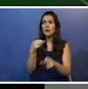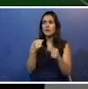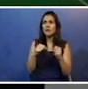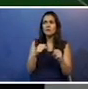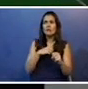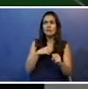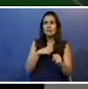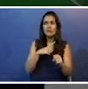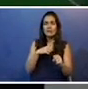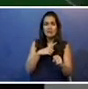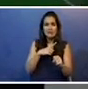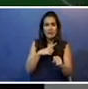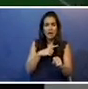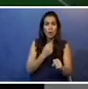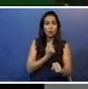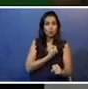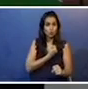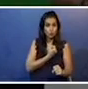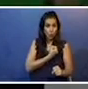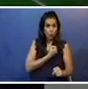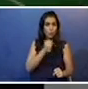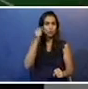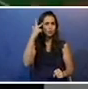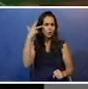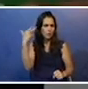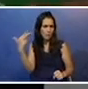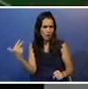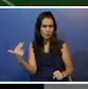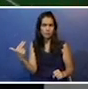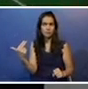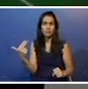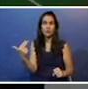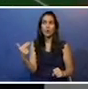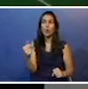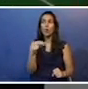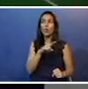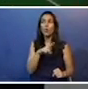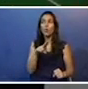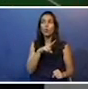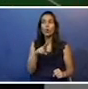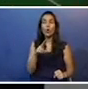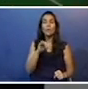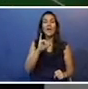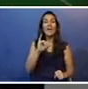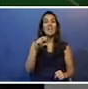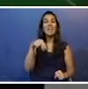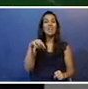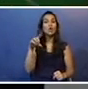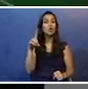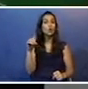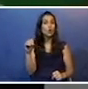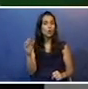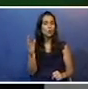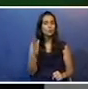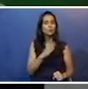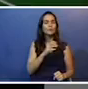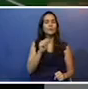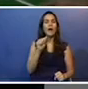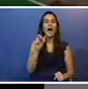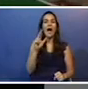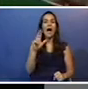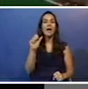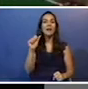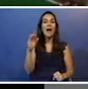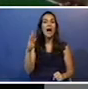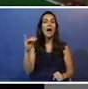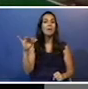numeração decimal, que é o nosso, né, contado de 10 em 10, eles são chamados de indo-arábicos. São eles o